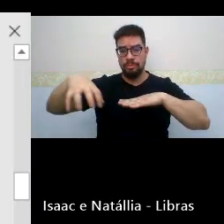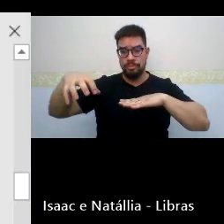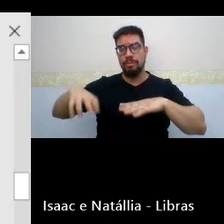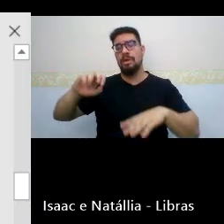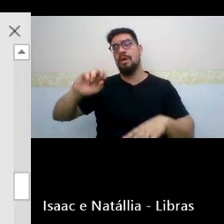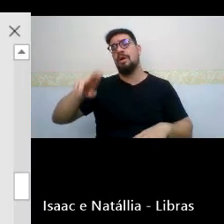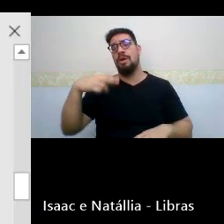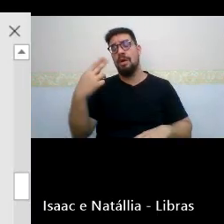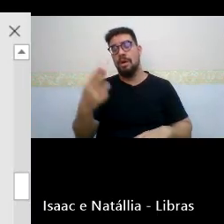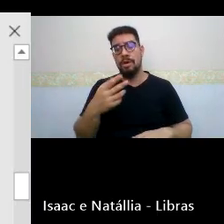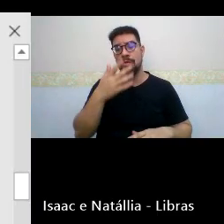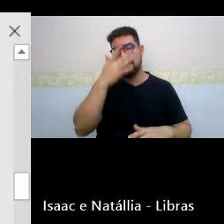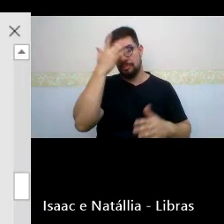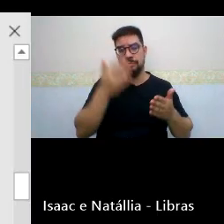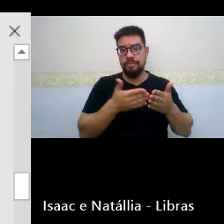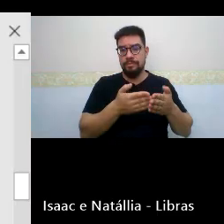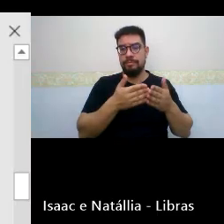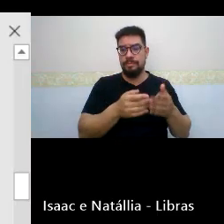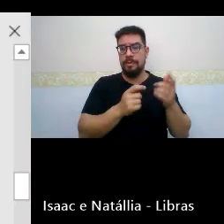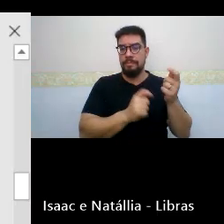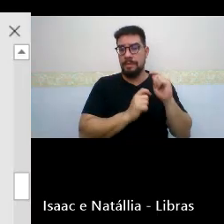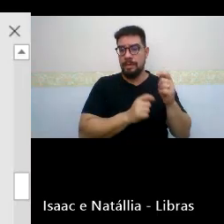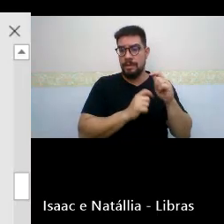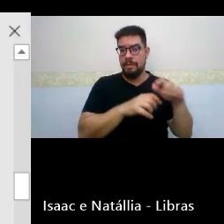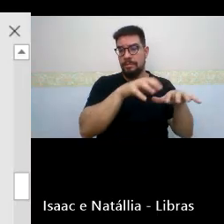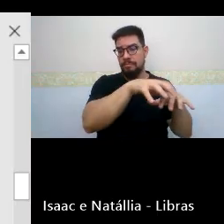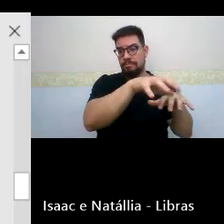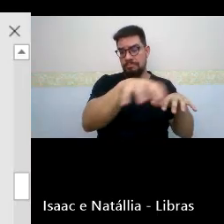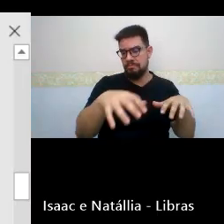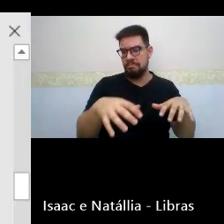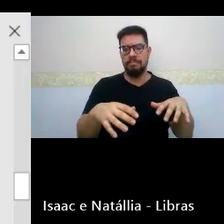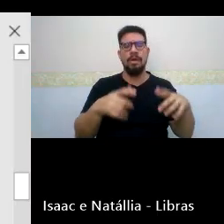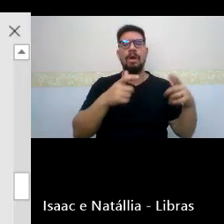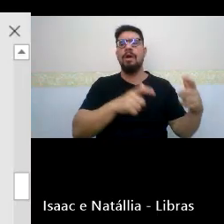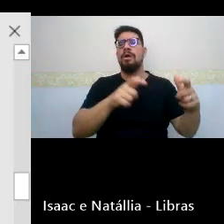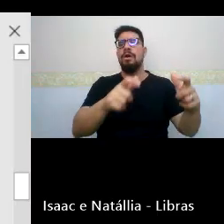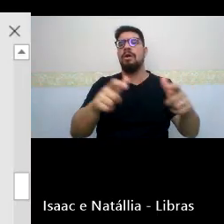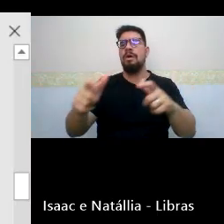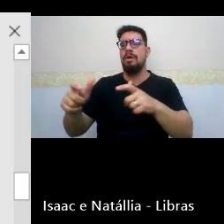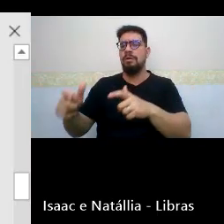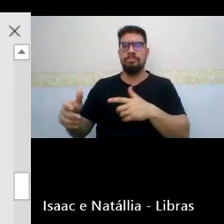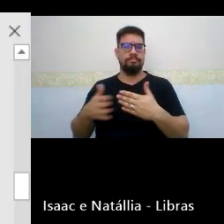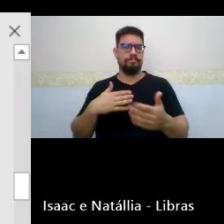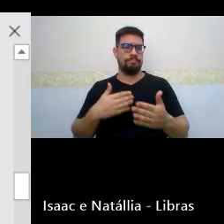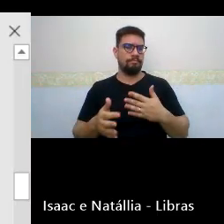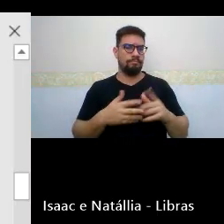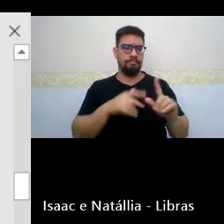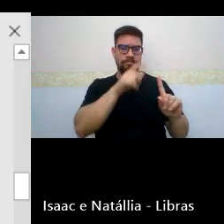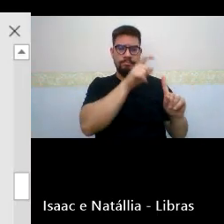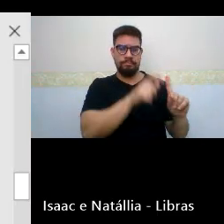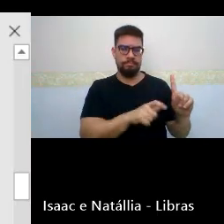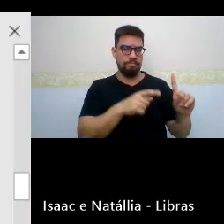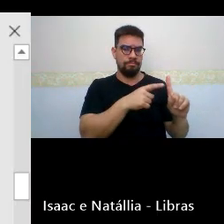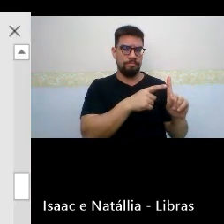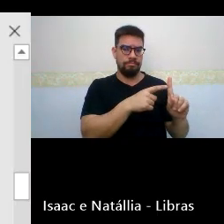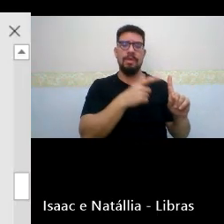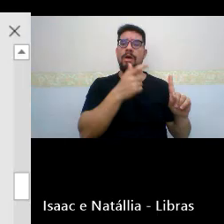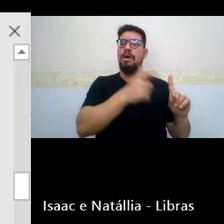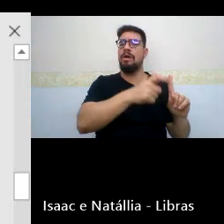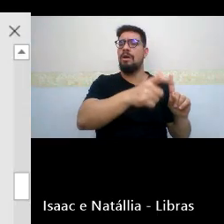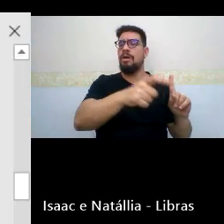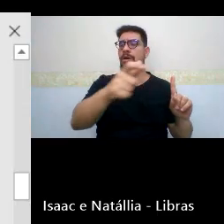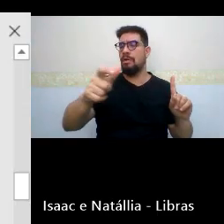humano, seja onde for que ele estiver localizado geograficamente, ele vai aprender